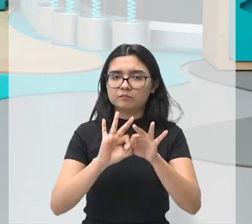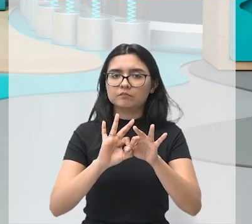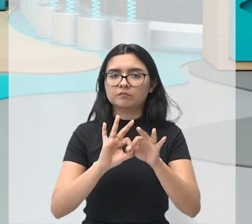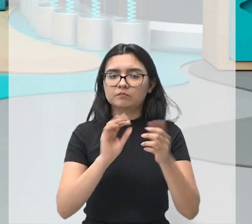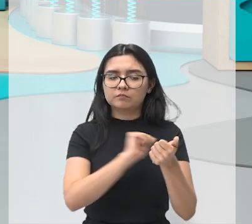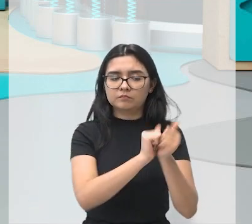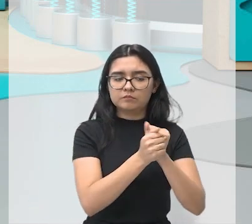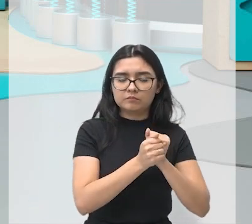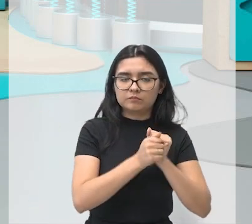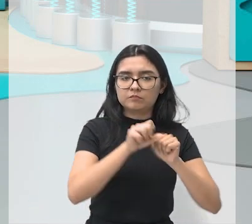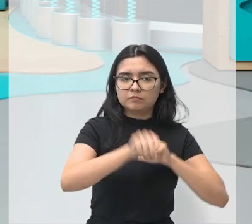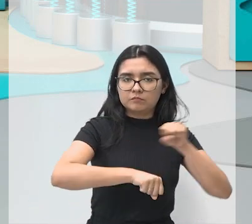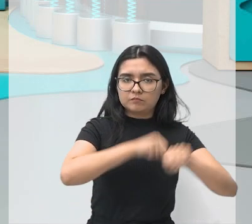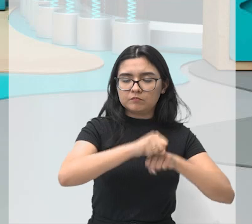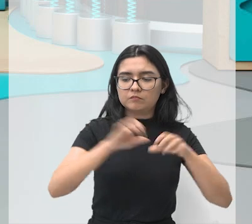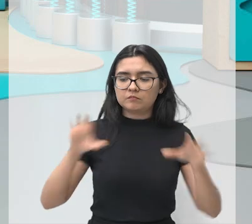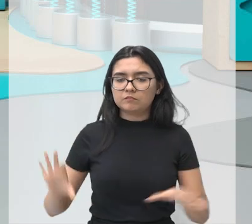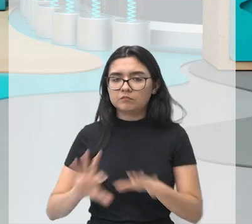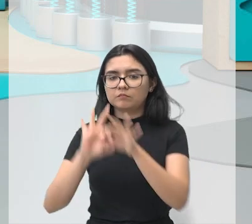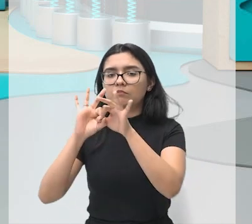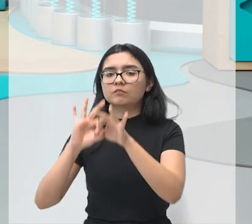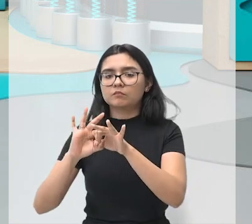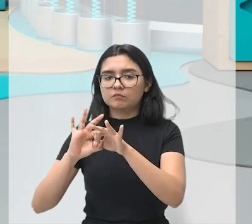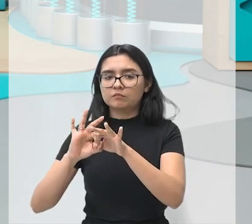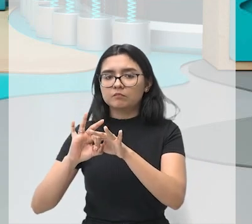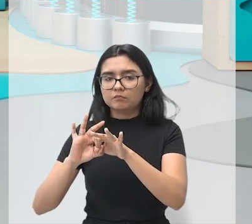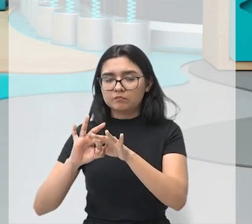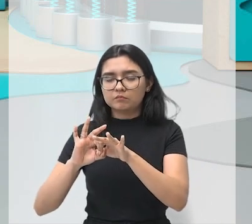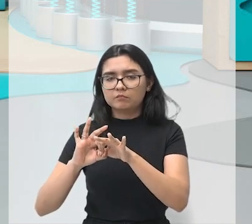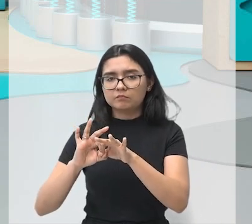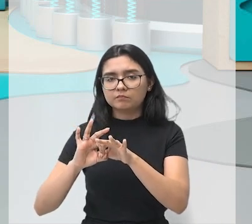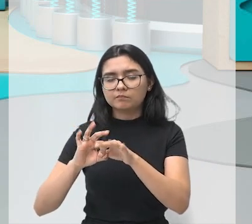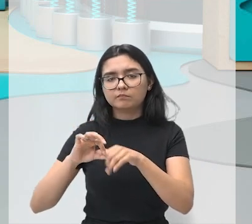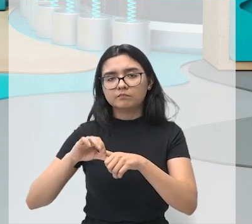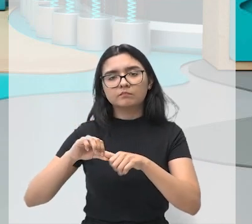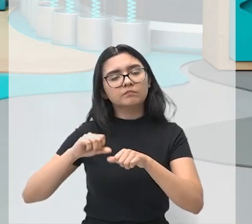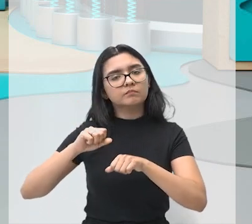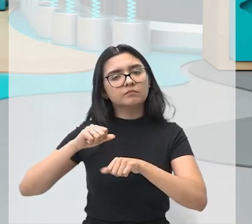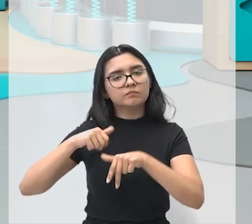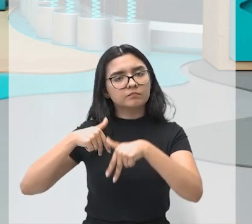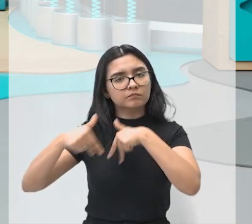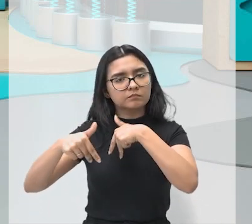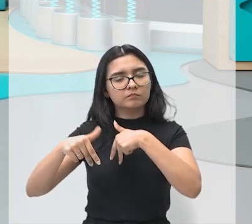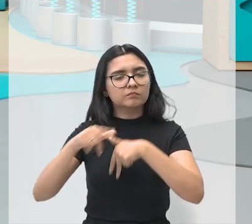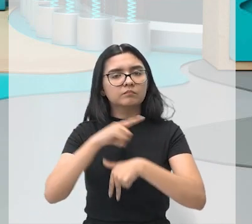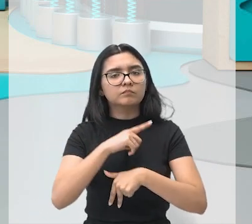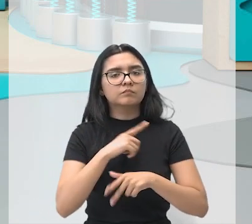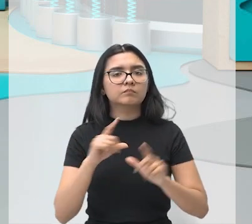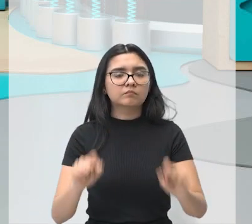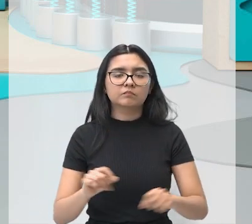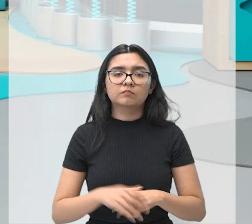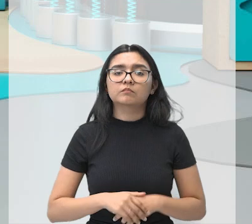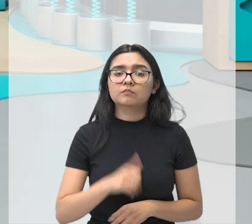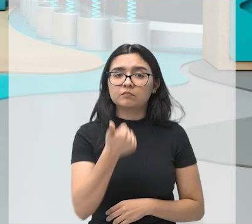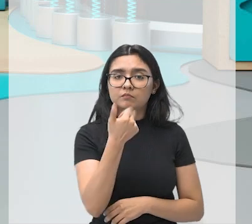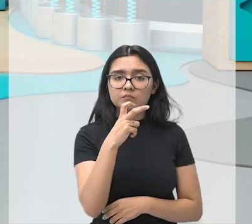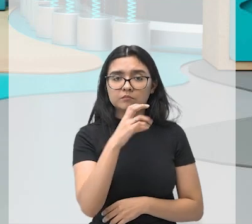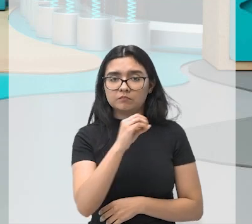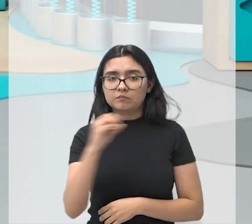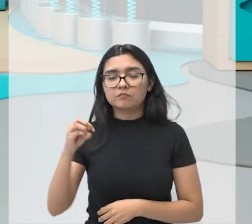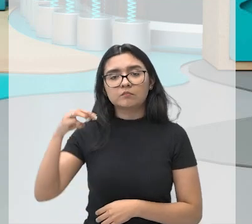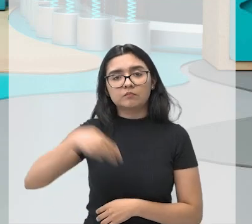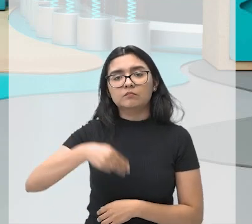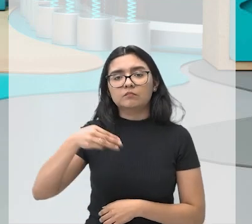das modalidades é o triatlo. Olha só, o triatlo olímpico, ele consiste em uma disputa de 1.500